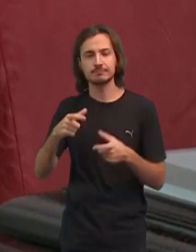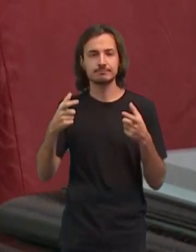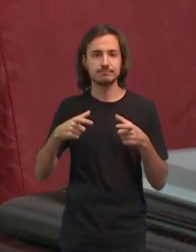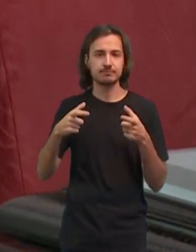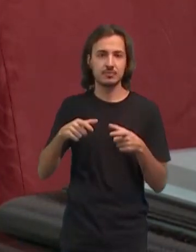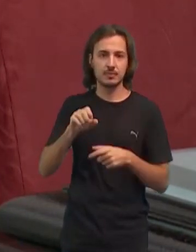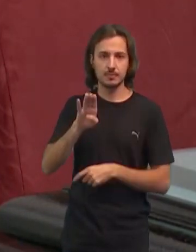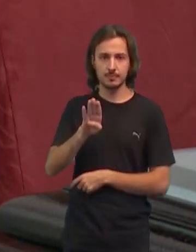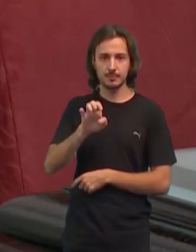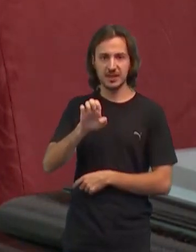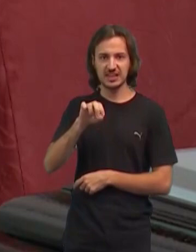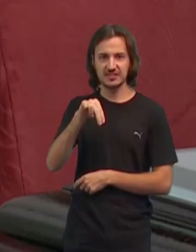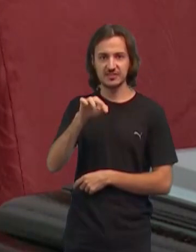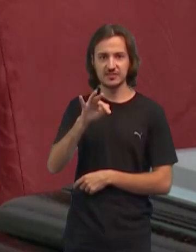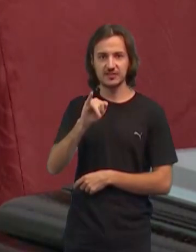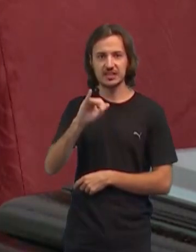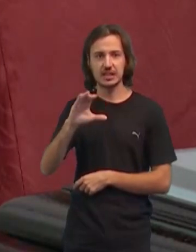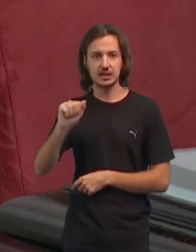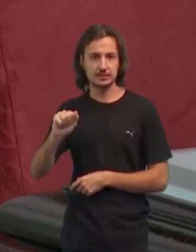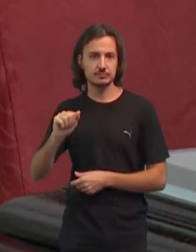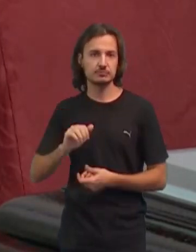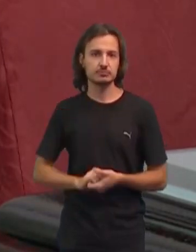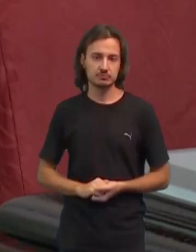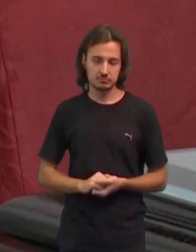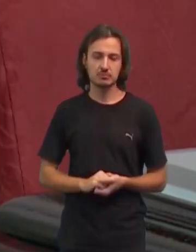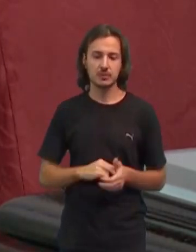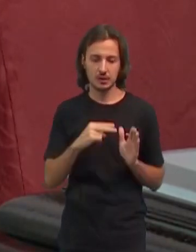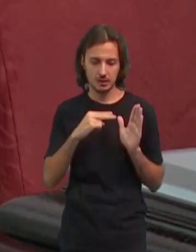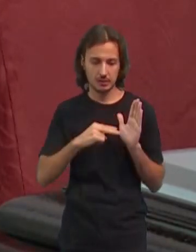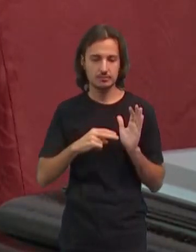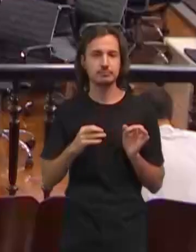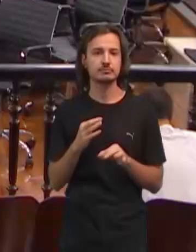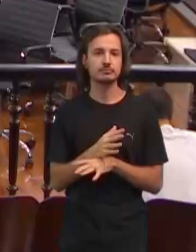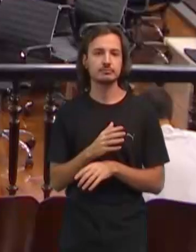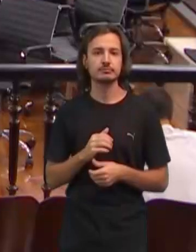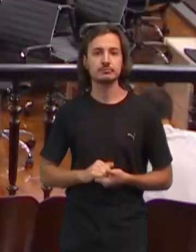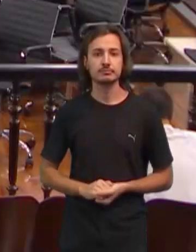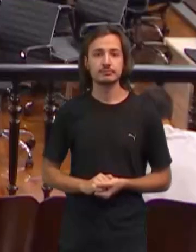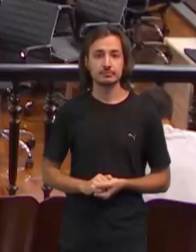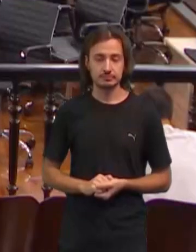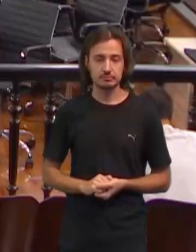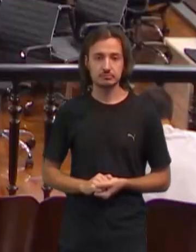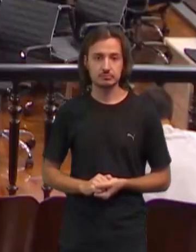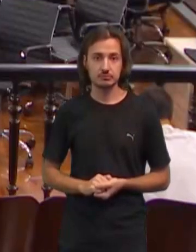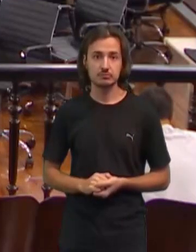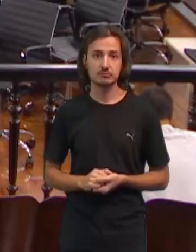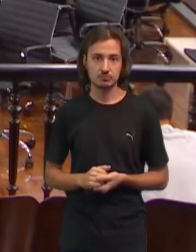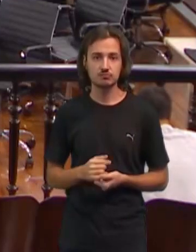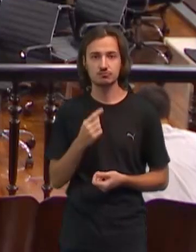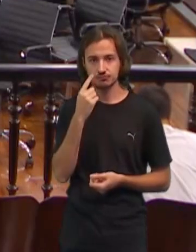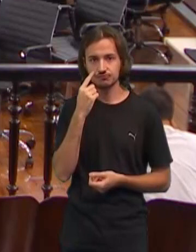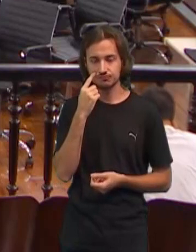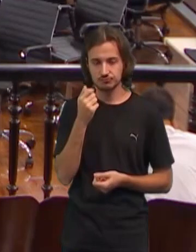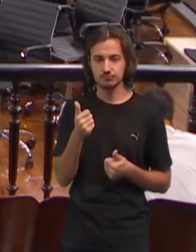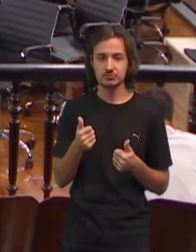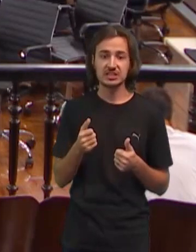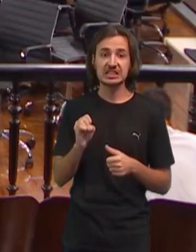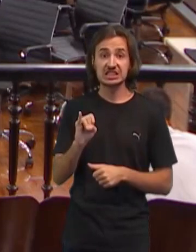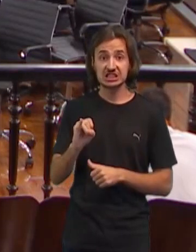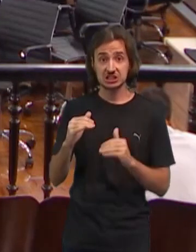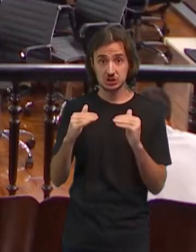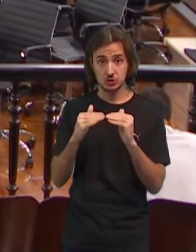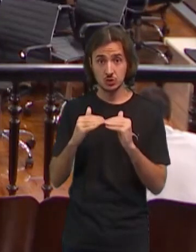no Jardim Santa Bárbara. Lido os requerimentos, senhor presidente. Muito obrigado, secretário. Os requerimentos estão em apreciação dos senhores vereadores. Os vereadores